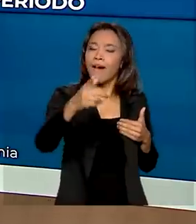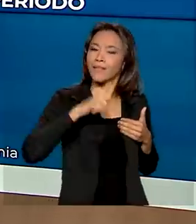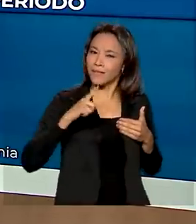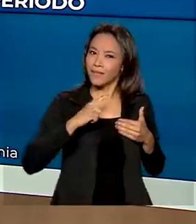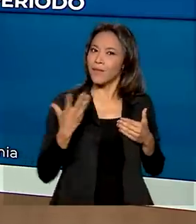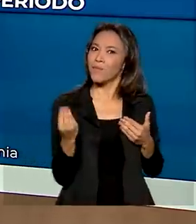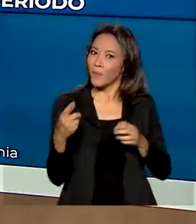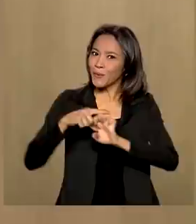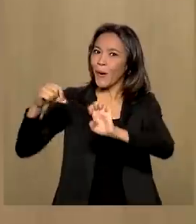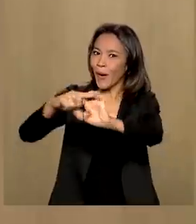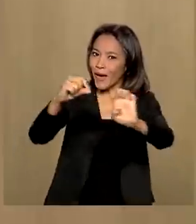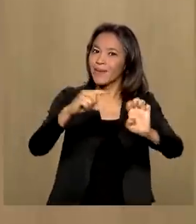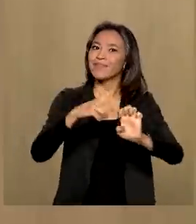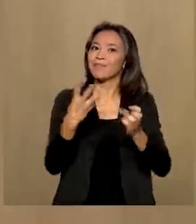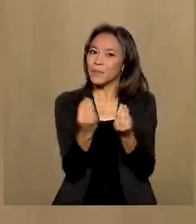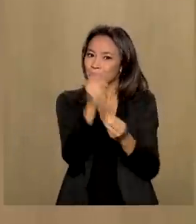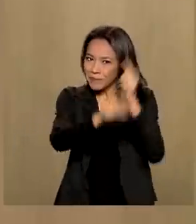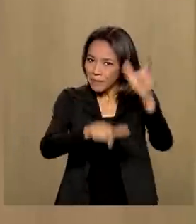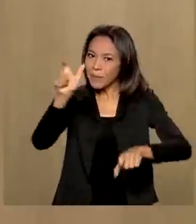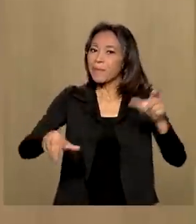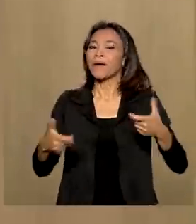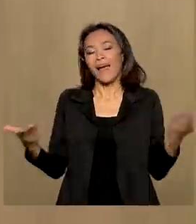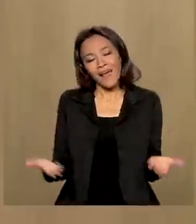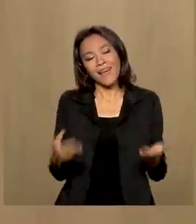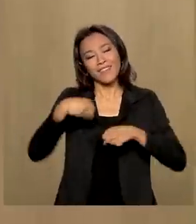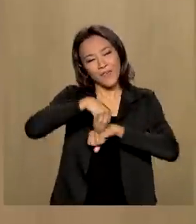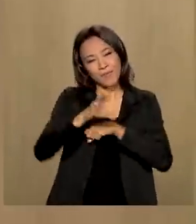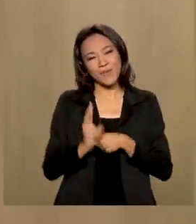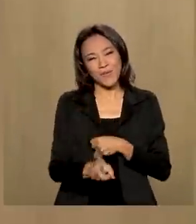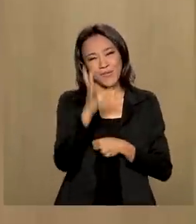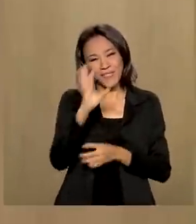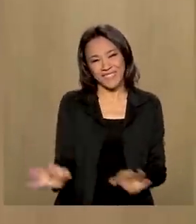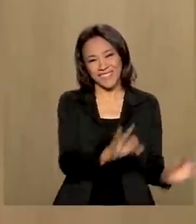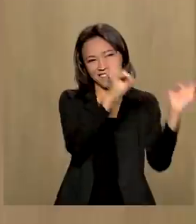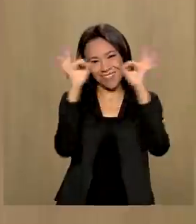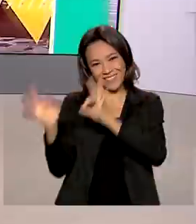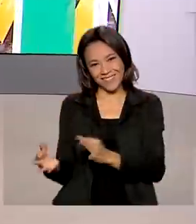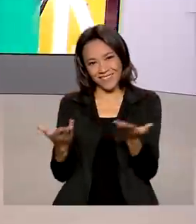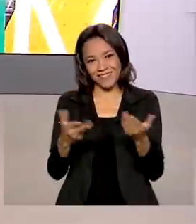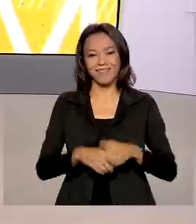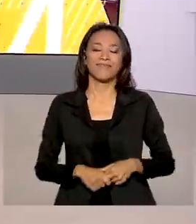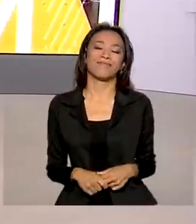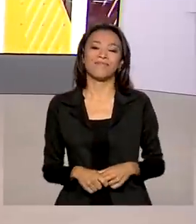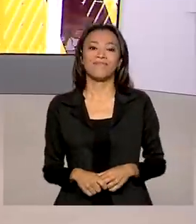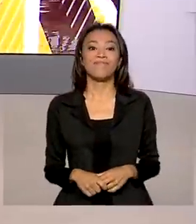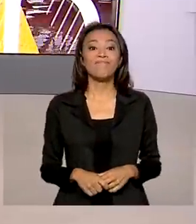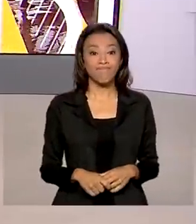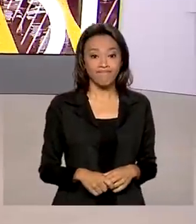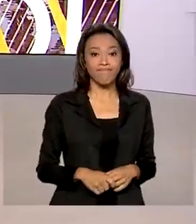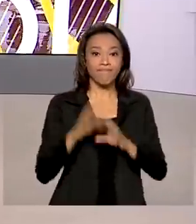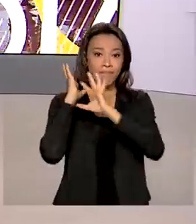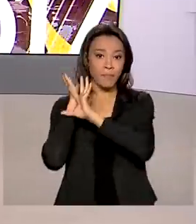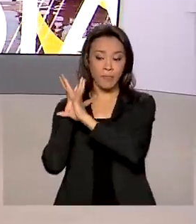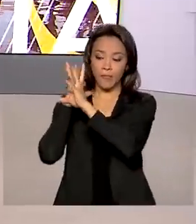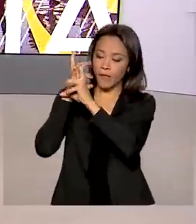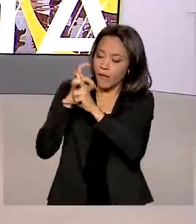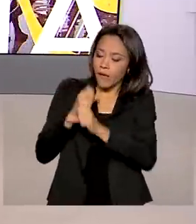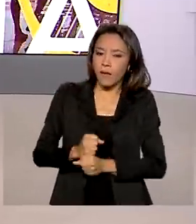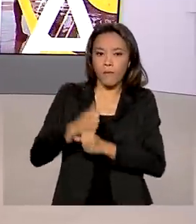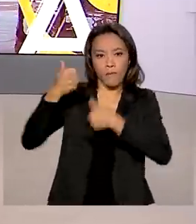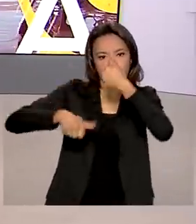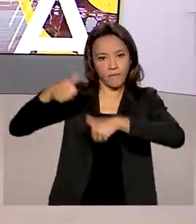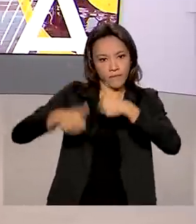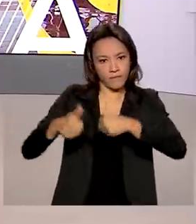pela frente. Essa é a informação que nós tínhamos para hoje. Continue conosco e tenha um ótimo dia. Um balanço do Ministério da